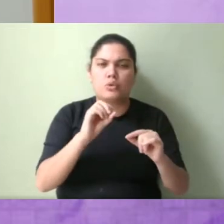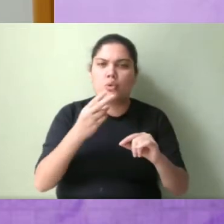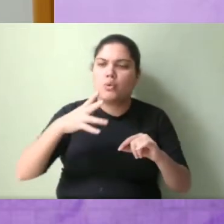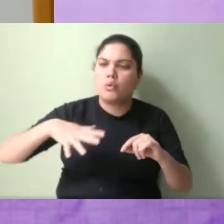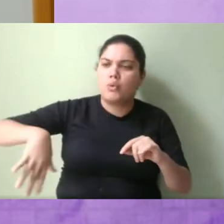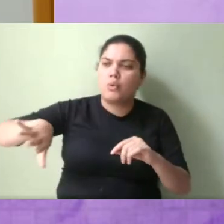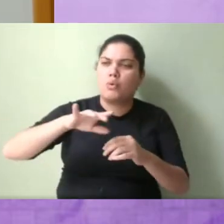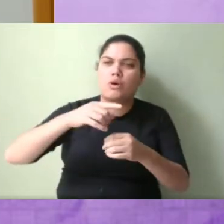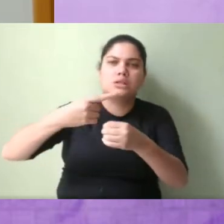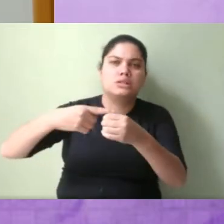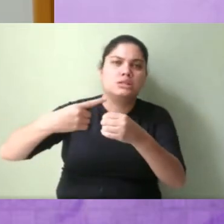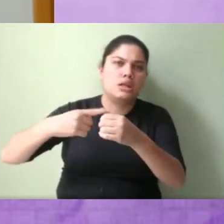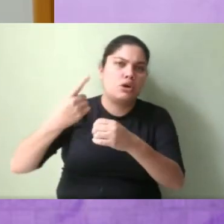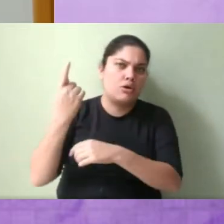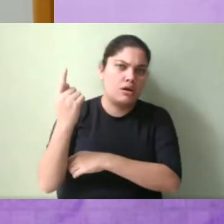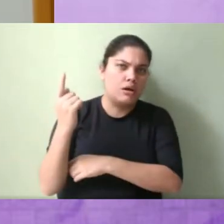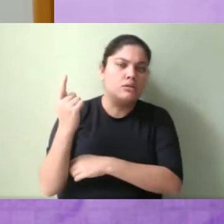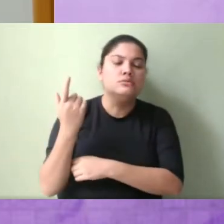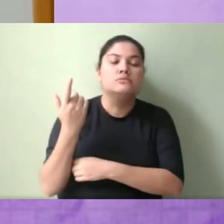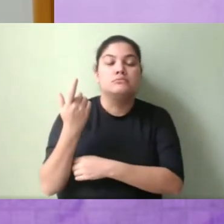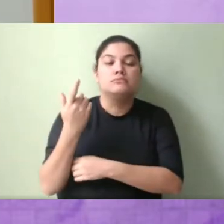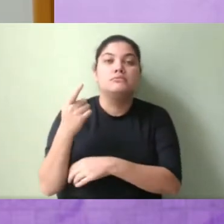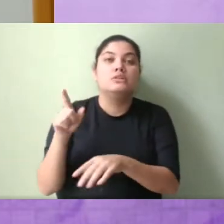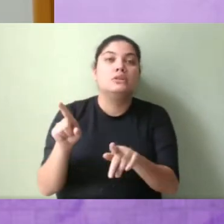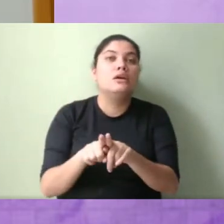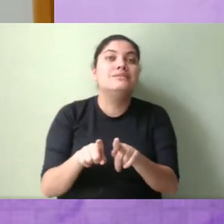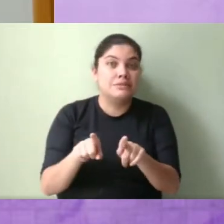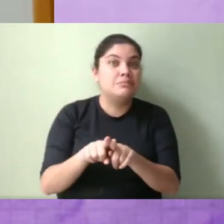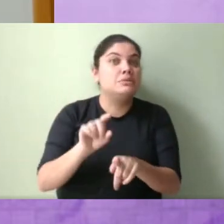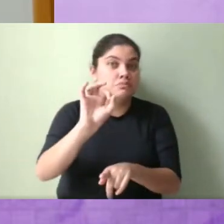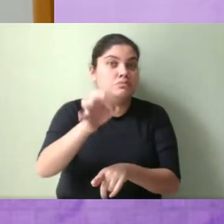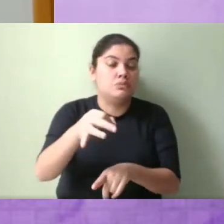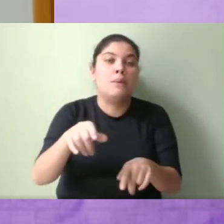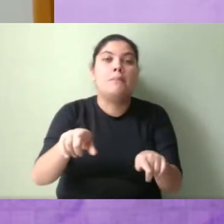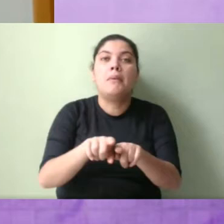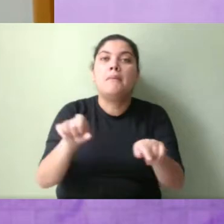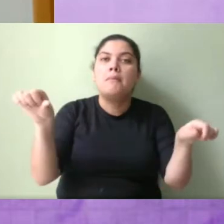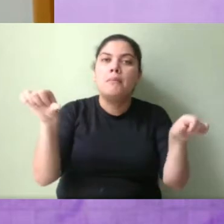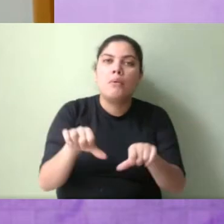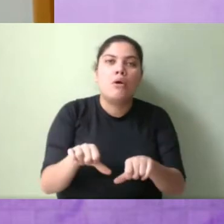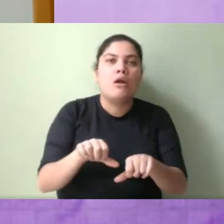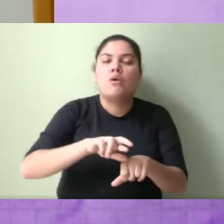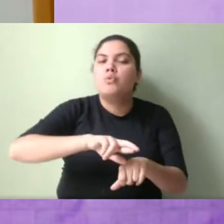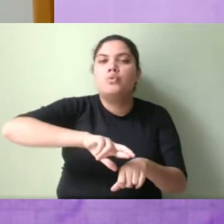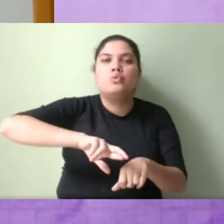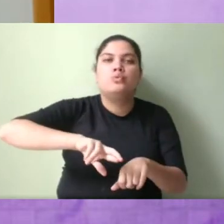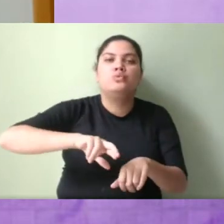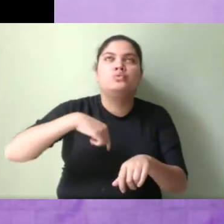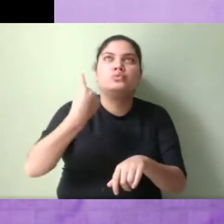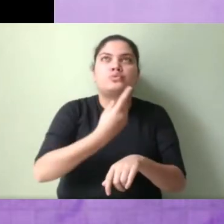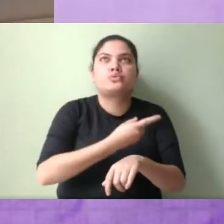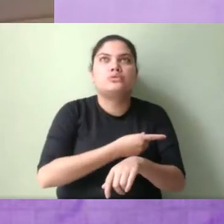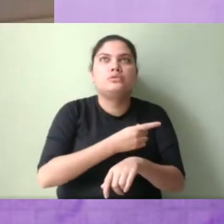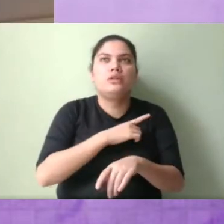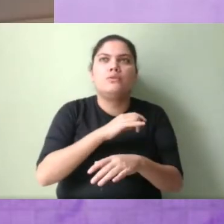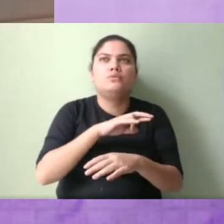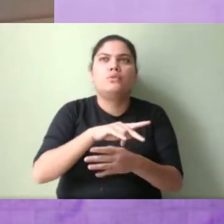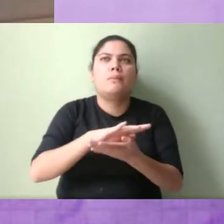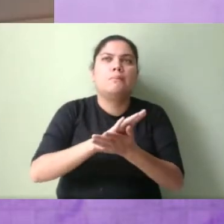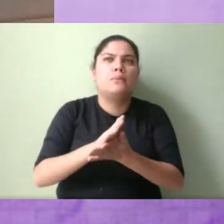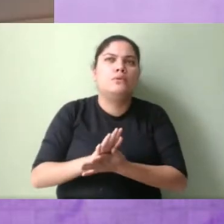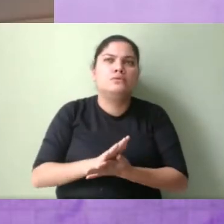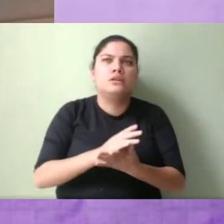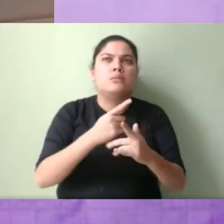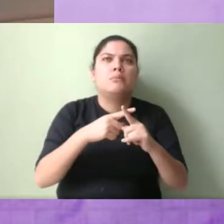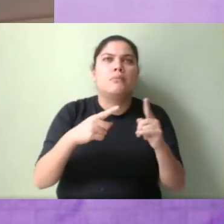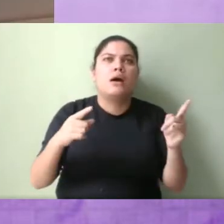né, Brasília também, depende de onde você está, se você está no plano, se você está no entorno. E para piorar,